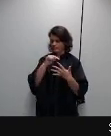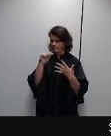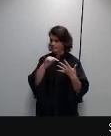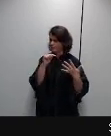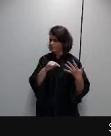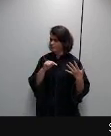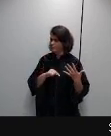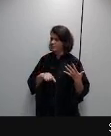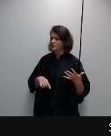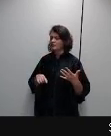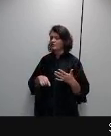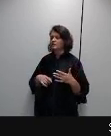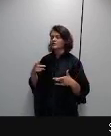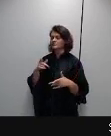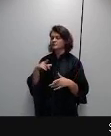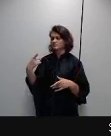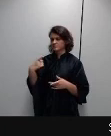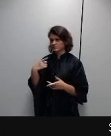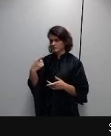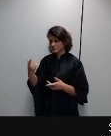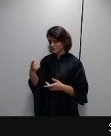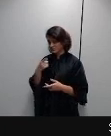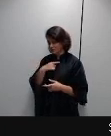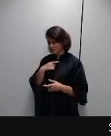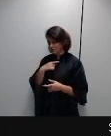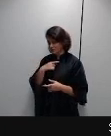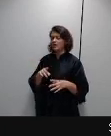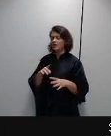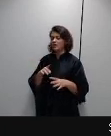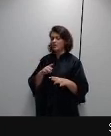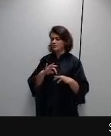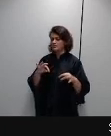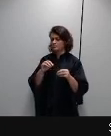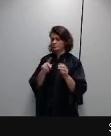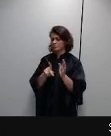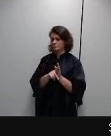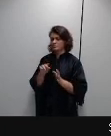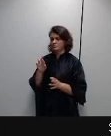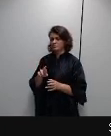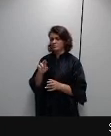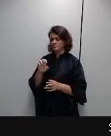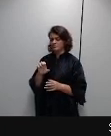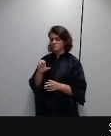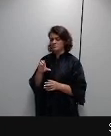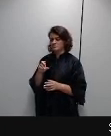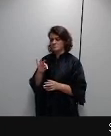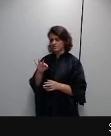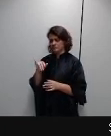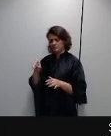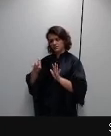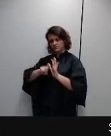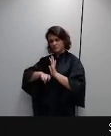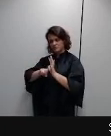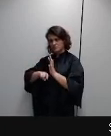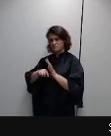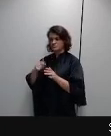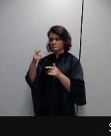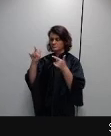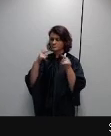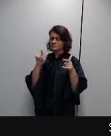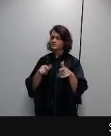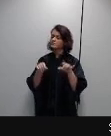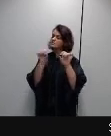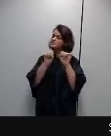estão sujeitas a tributação da cofins e Pis sobre a sistemática